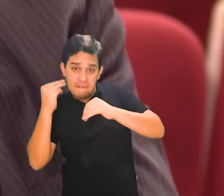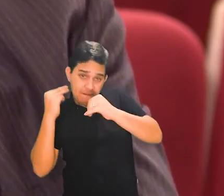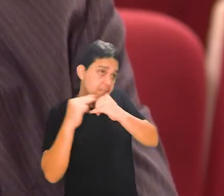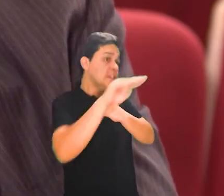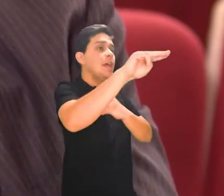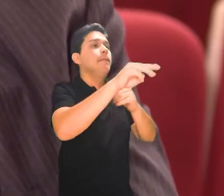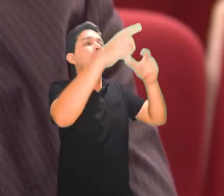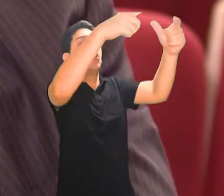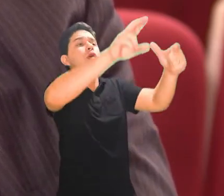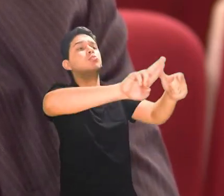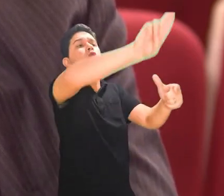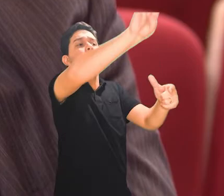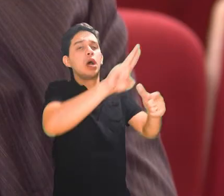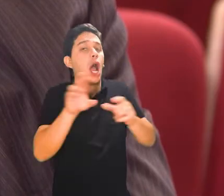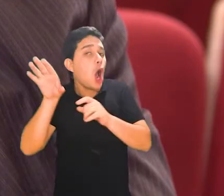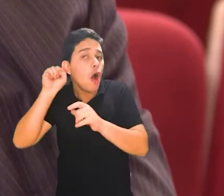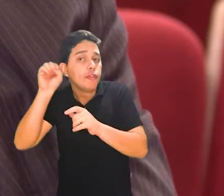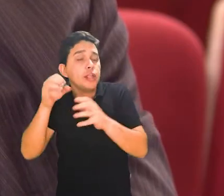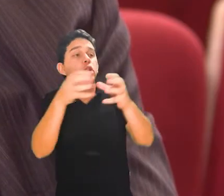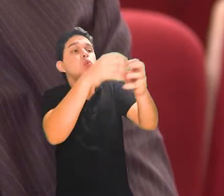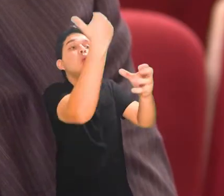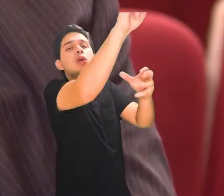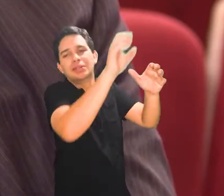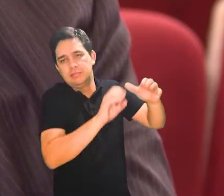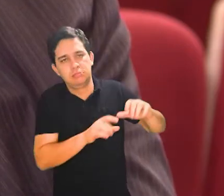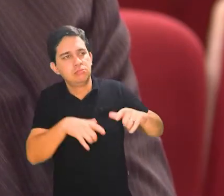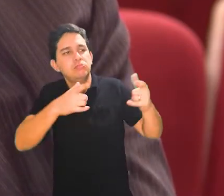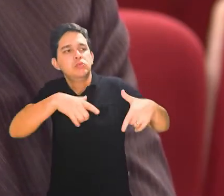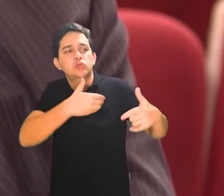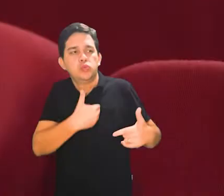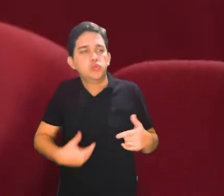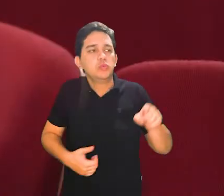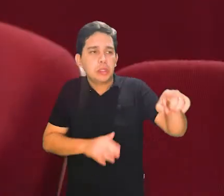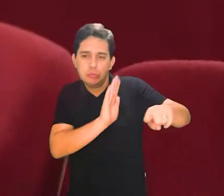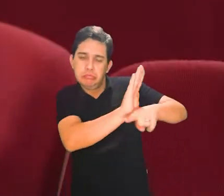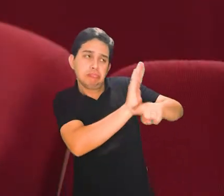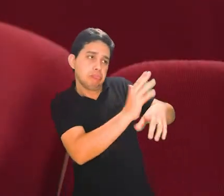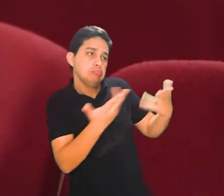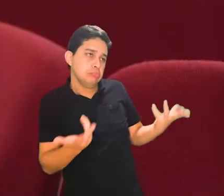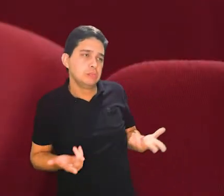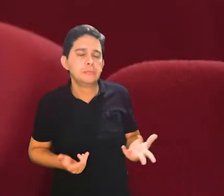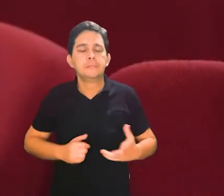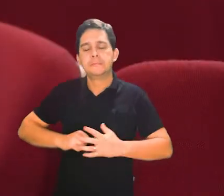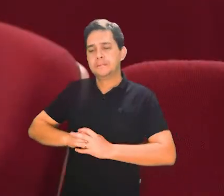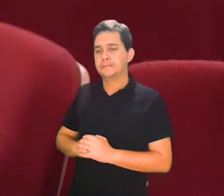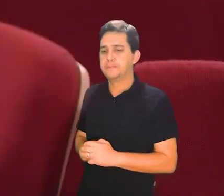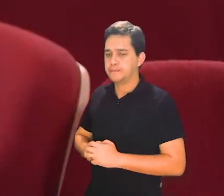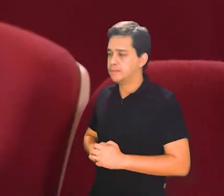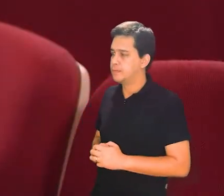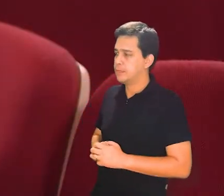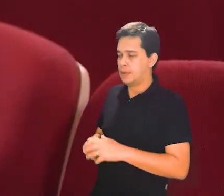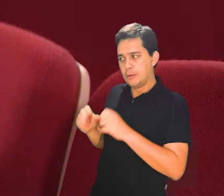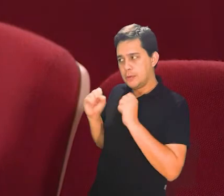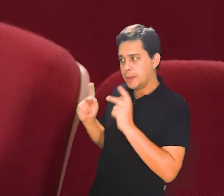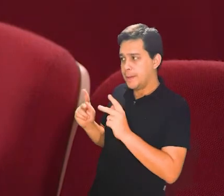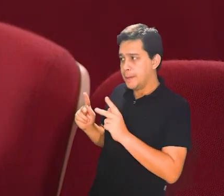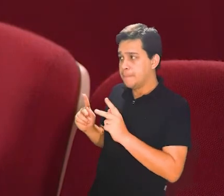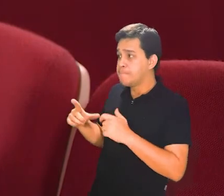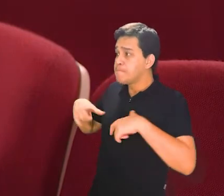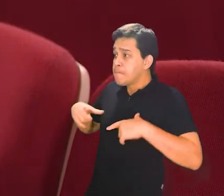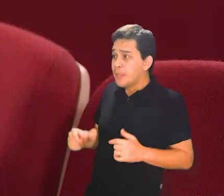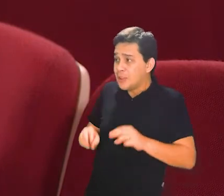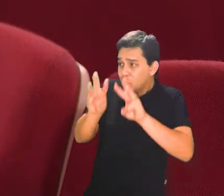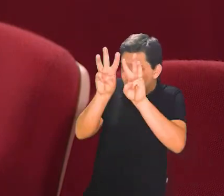que a sociedade civil pode exercer o seu controle social sobre a atividade ministerial. Agora, doutor, sobre o painel da transparência da ouvidoria